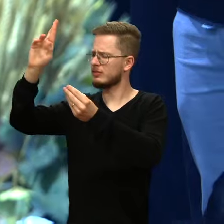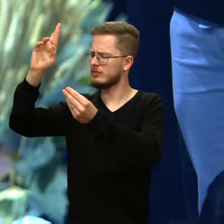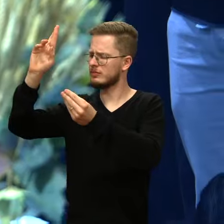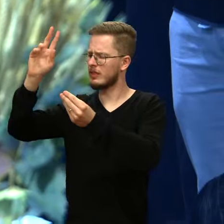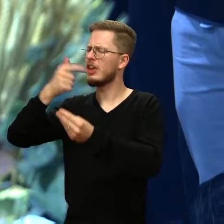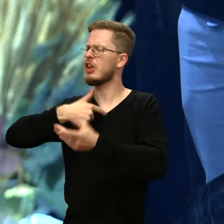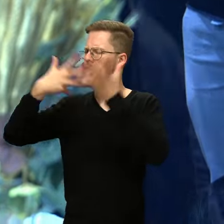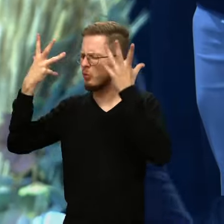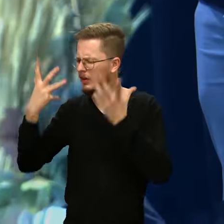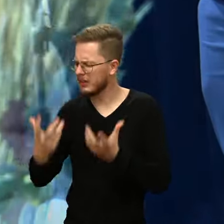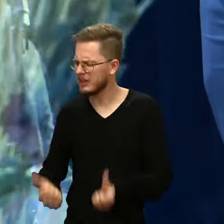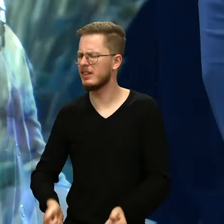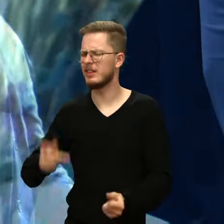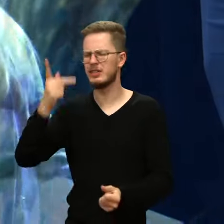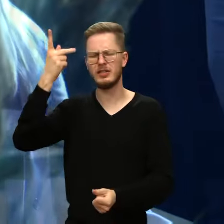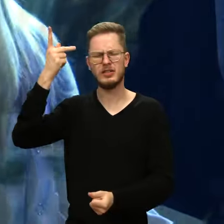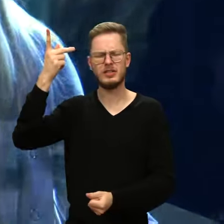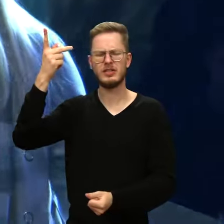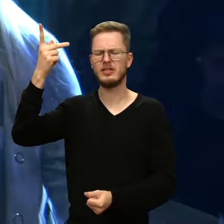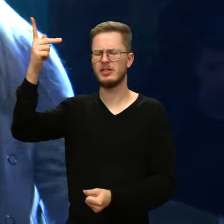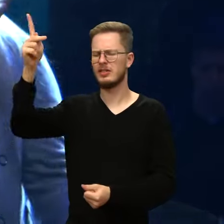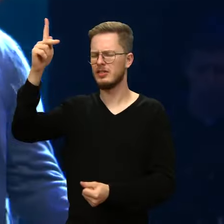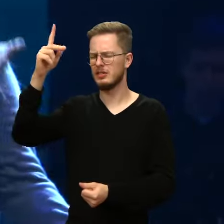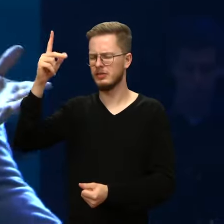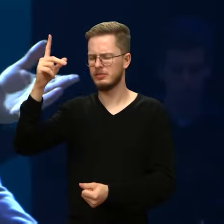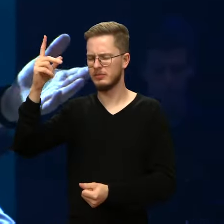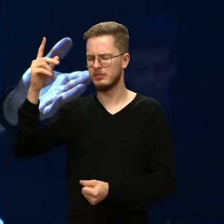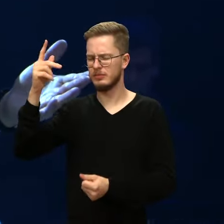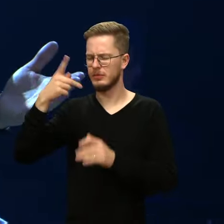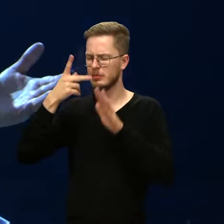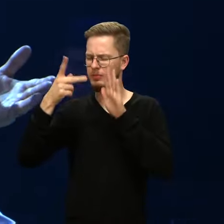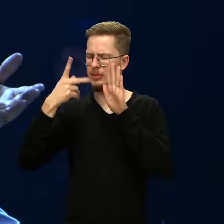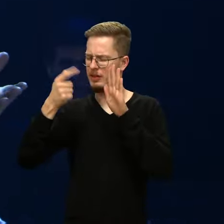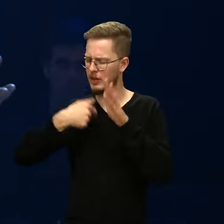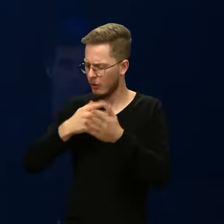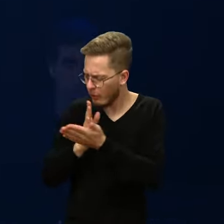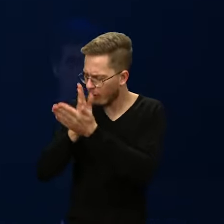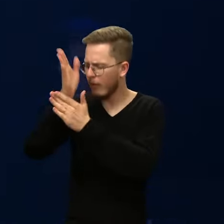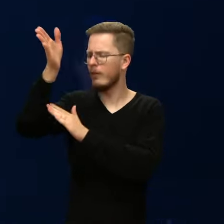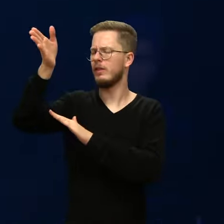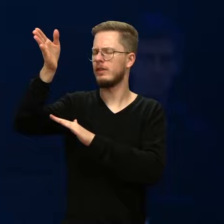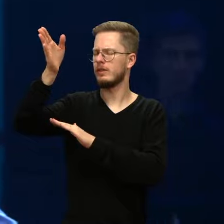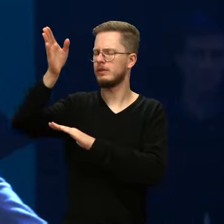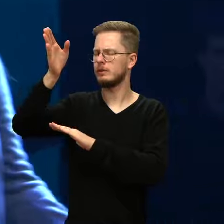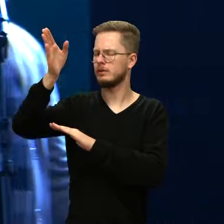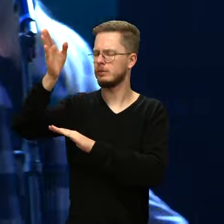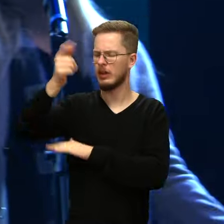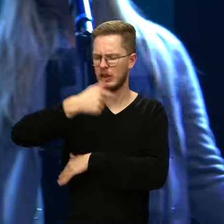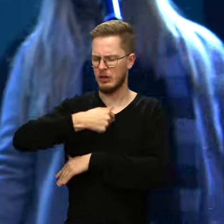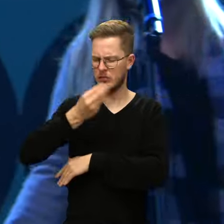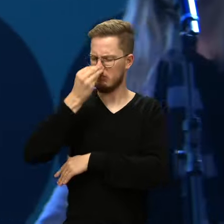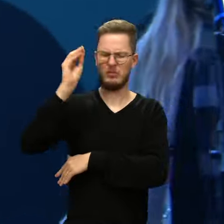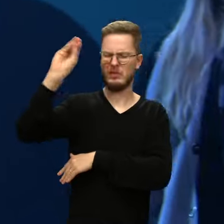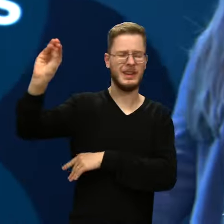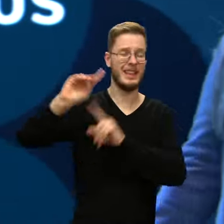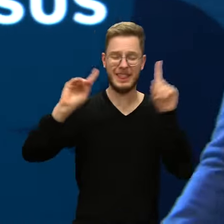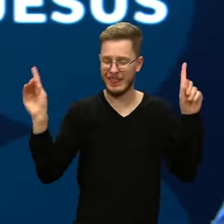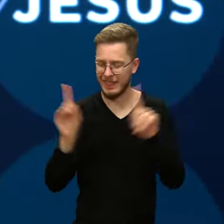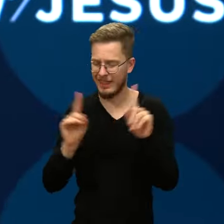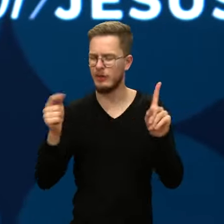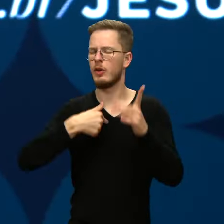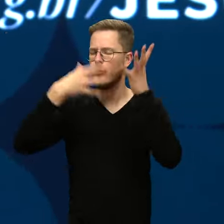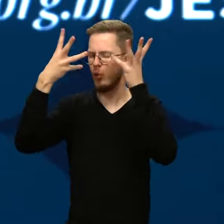Eu aceito a tua proposta. Eu vou entrar pela porta. Senhor, eu não vou negar o teu nome. Eu aceito aquilo